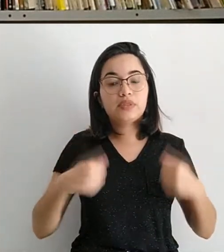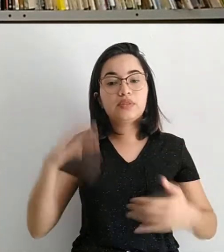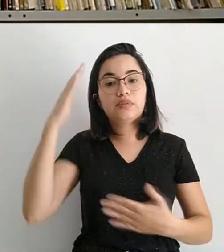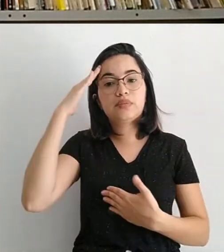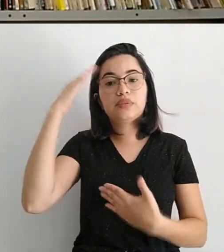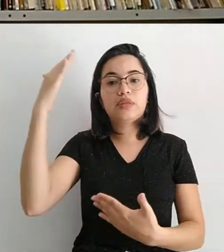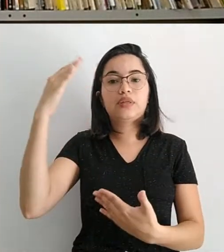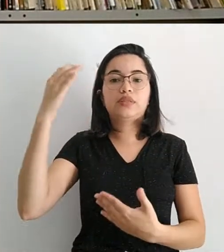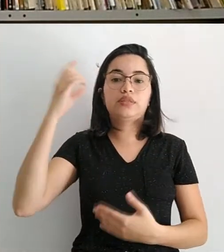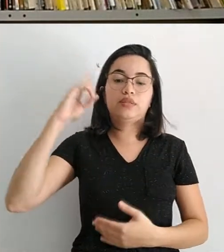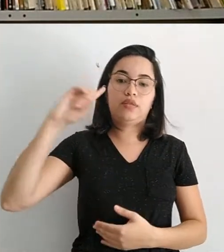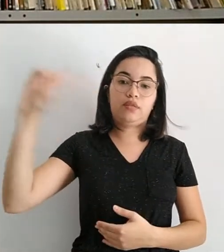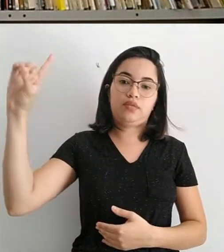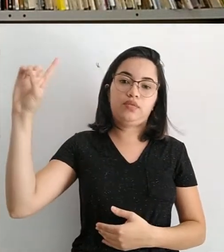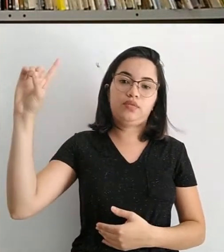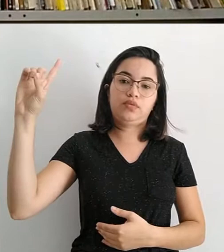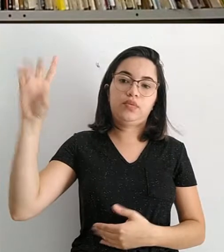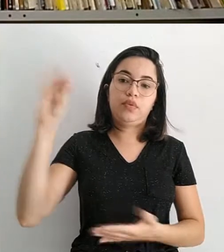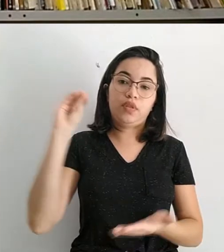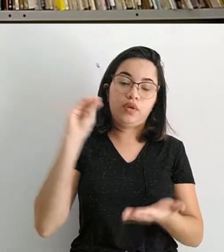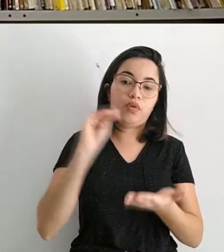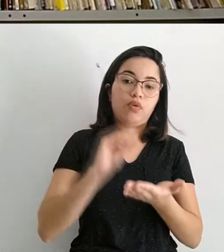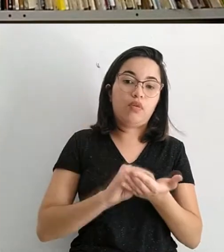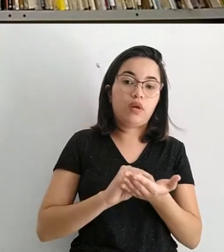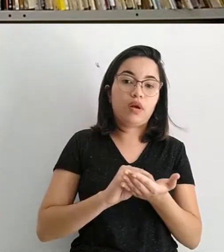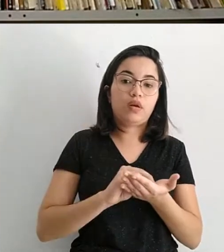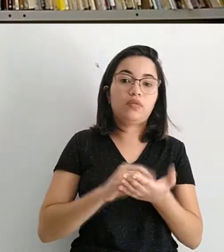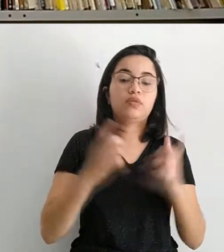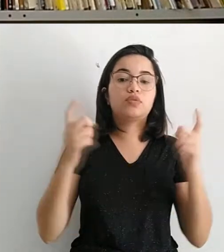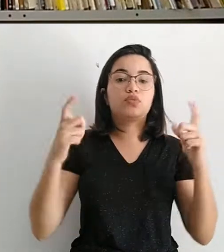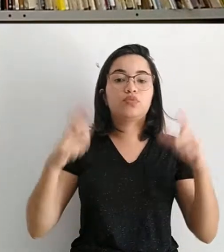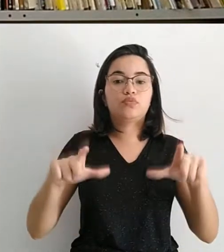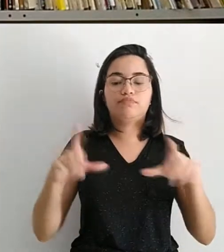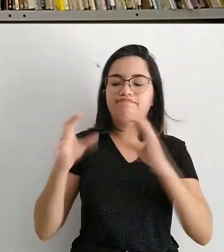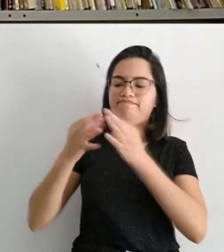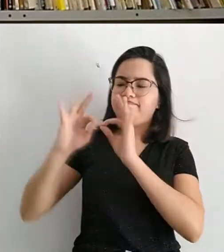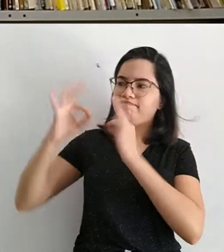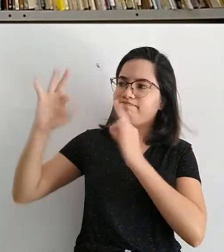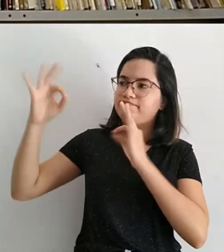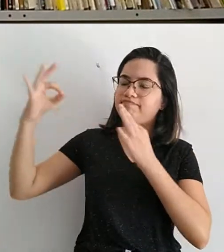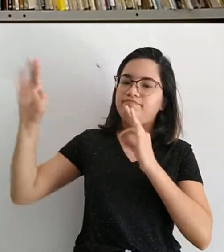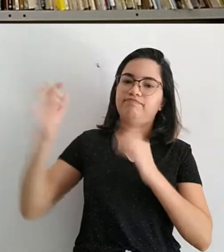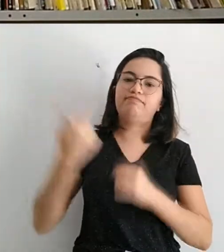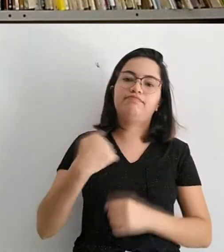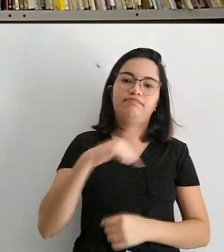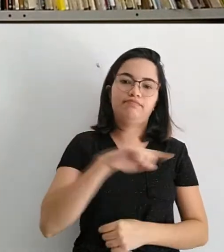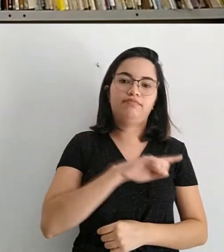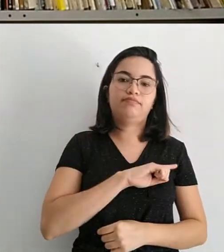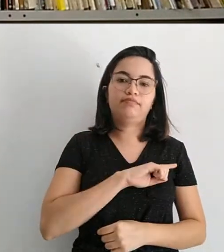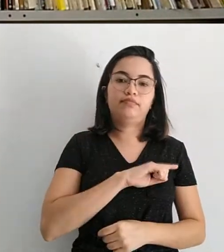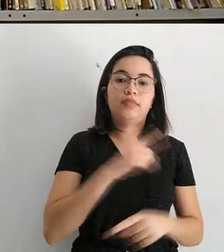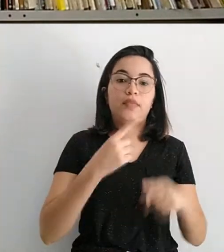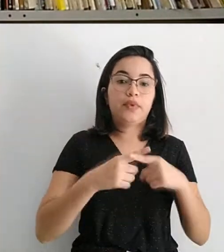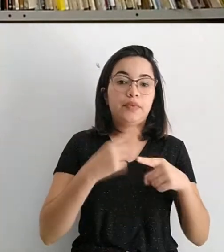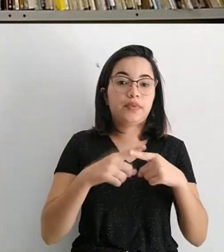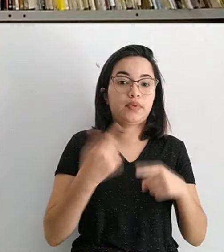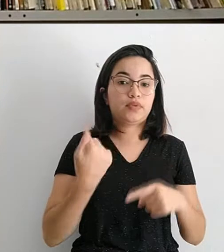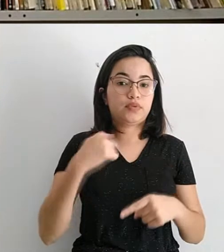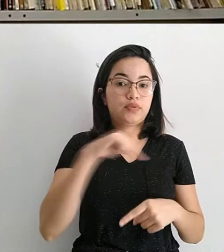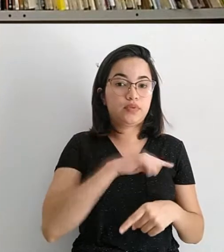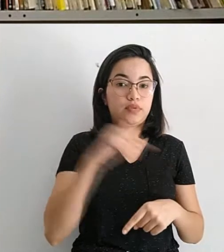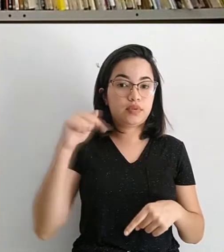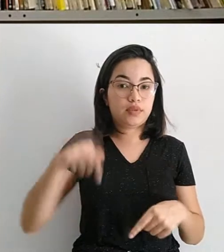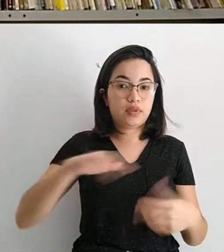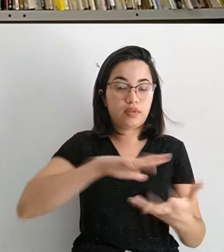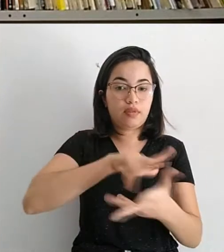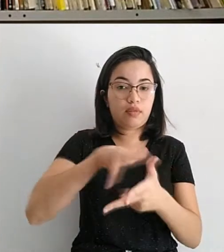Deus por Ele ter colocado esse lugar longe de nós. Porque se nós aqui na